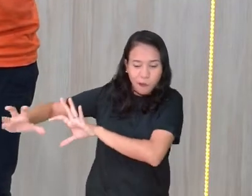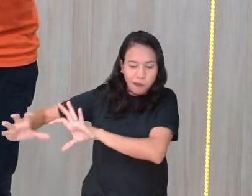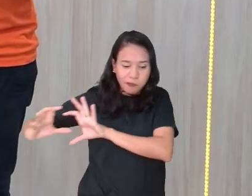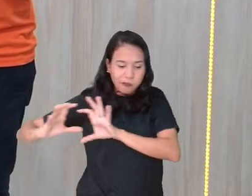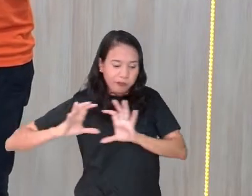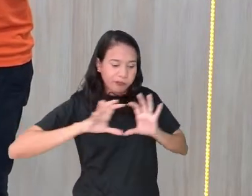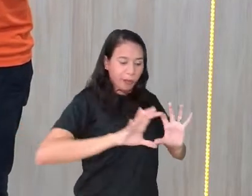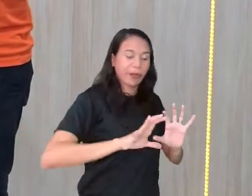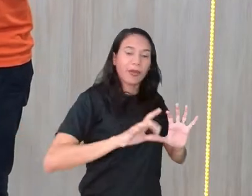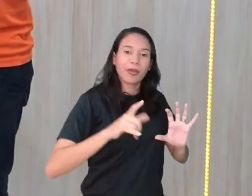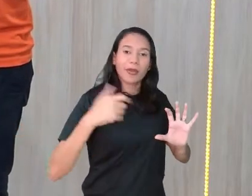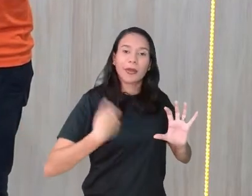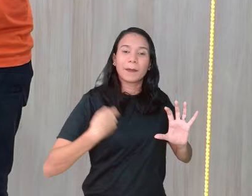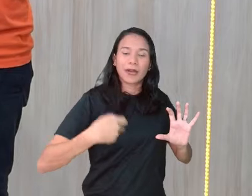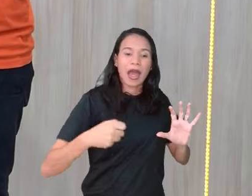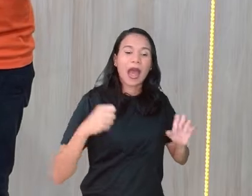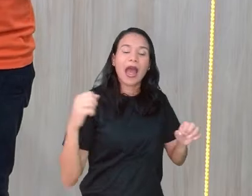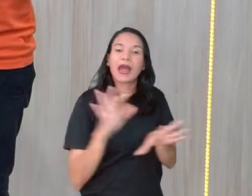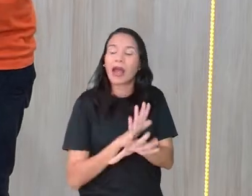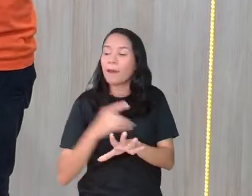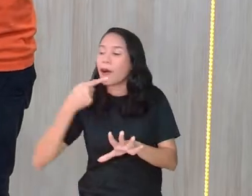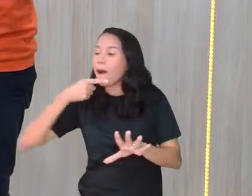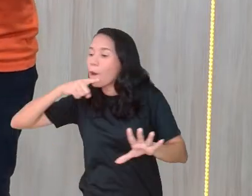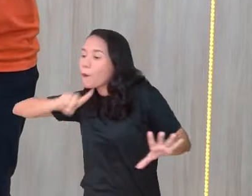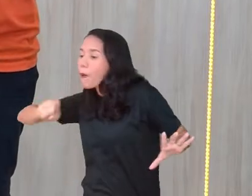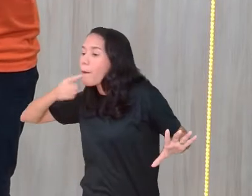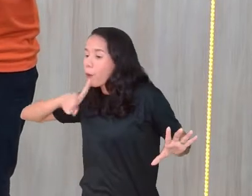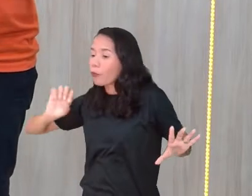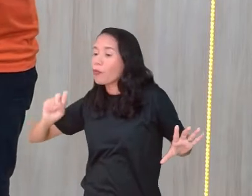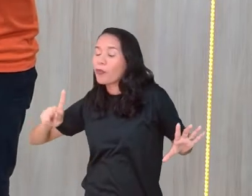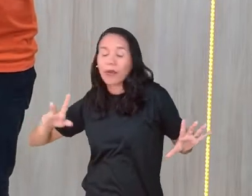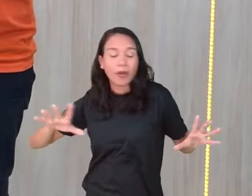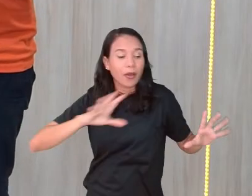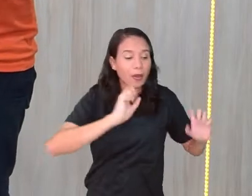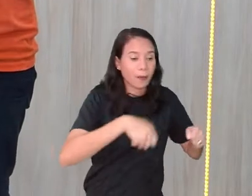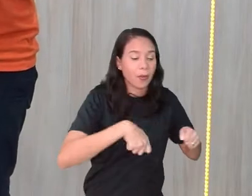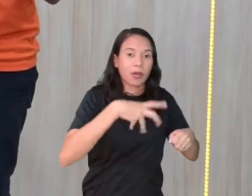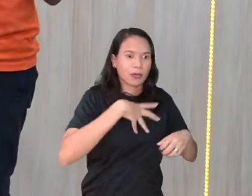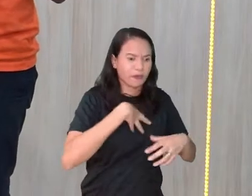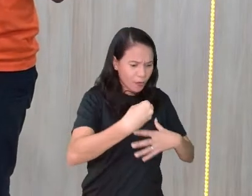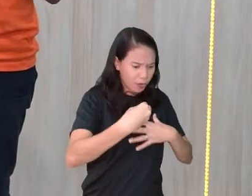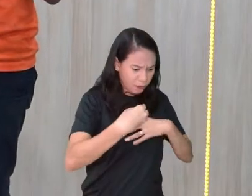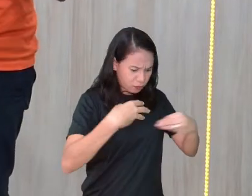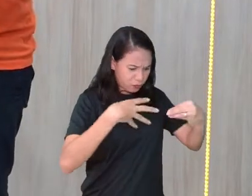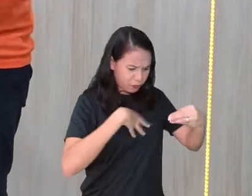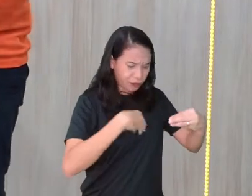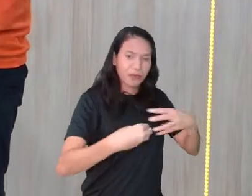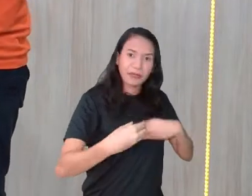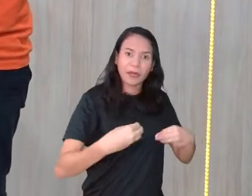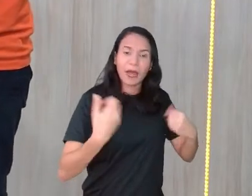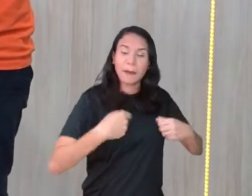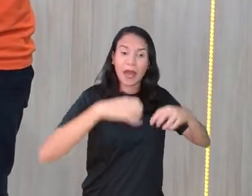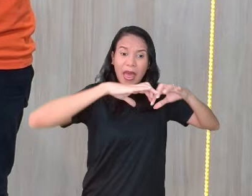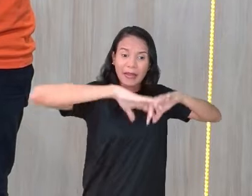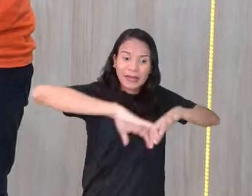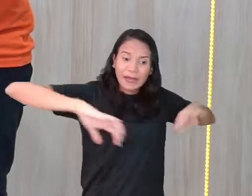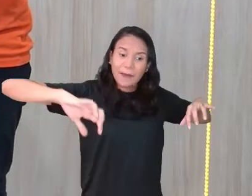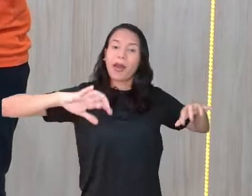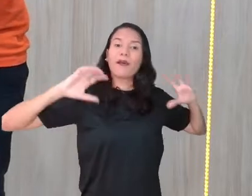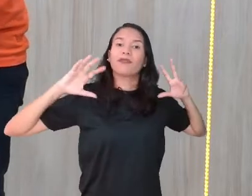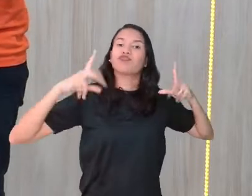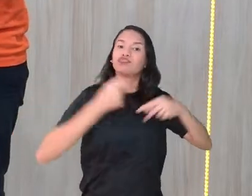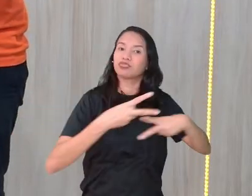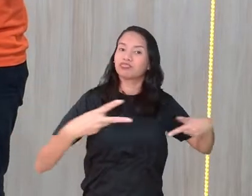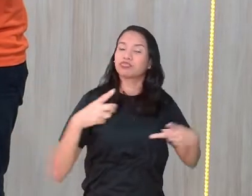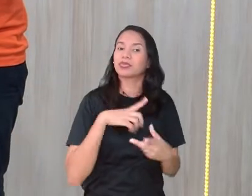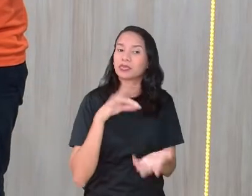acabava lá o período deles ficarem pastando, eles conseguiam se reproduzir ali. Então, tinha que separar os animais que